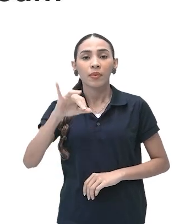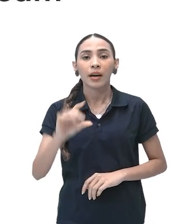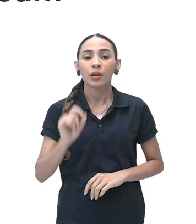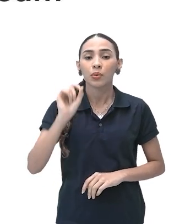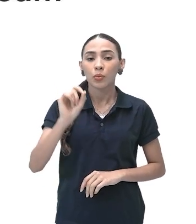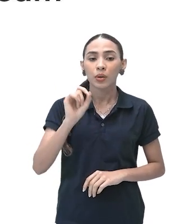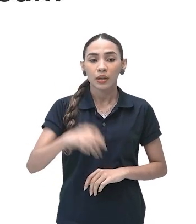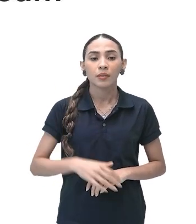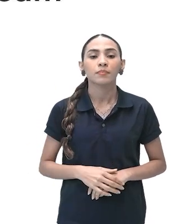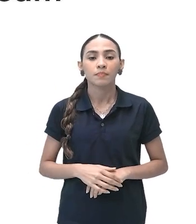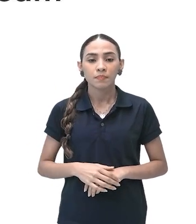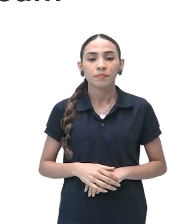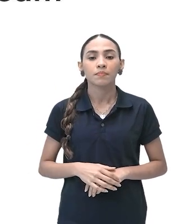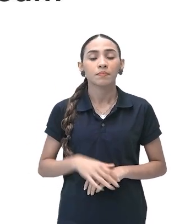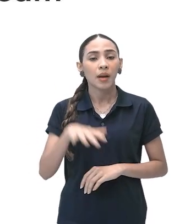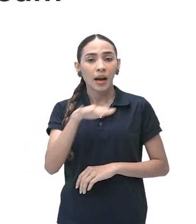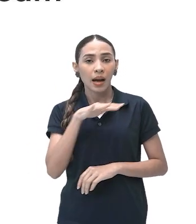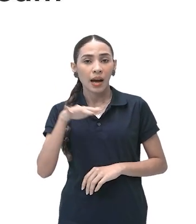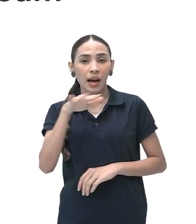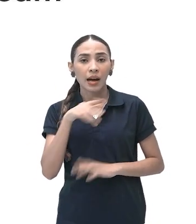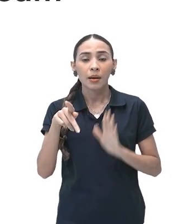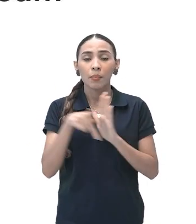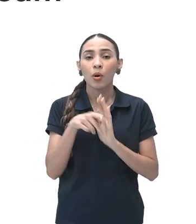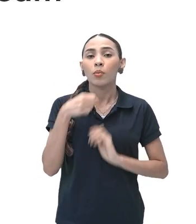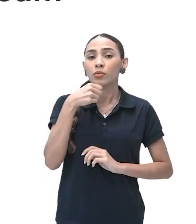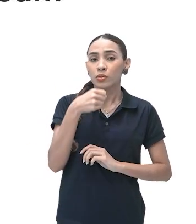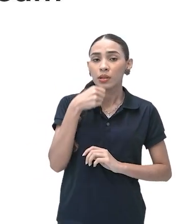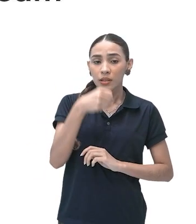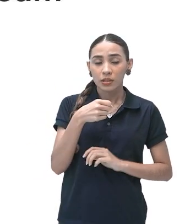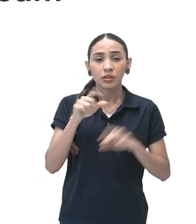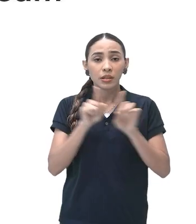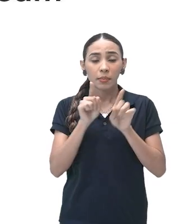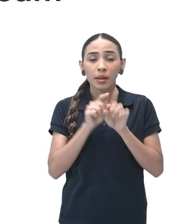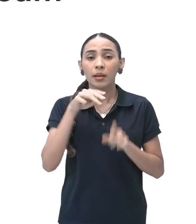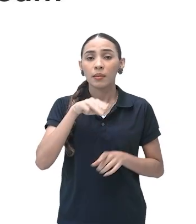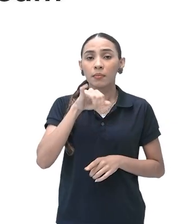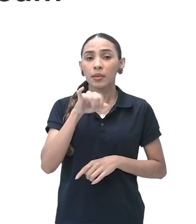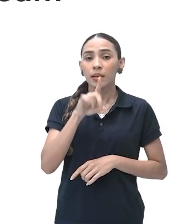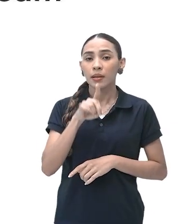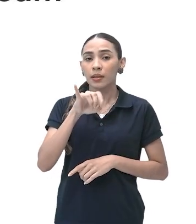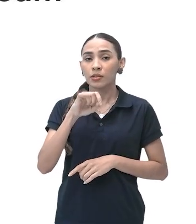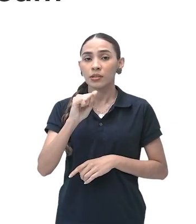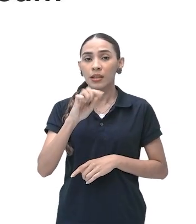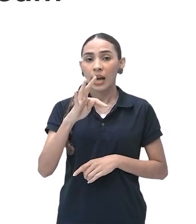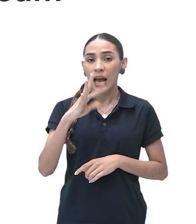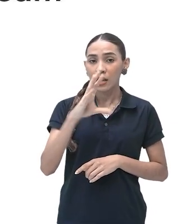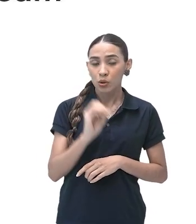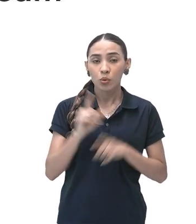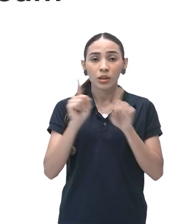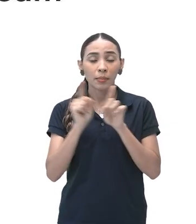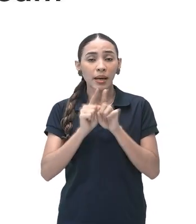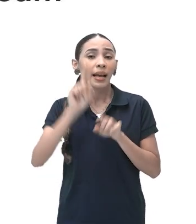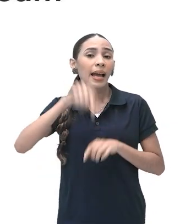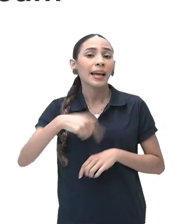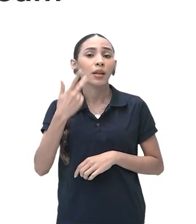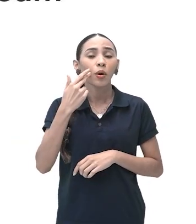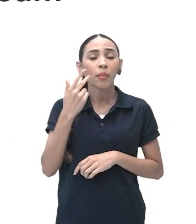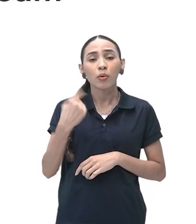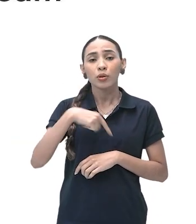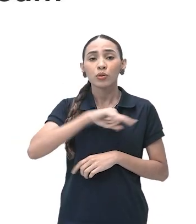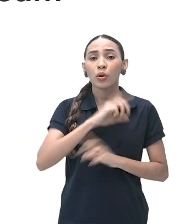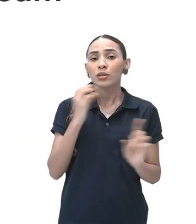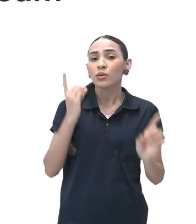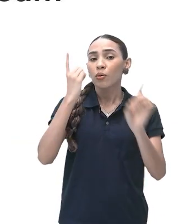vai circular na esfera do campo jornalístico midiático também, correto? É muito comum que nós nos deparemos